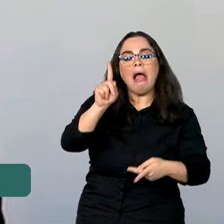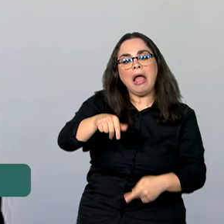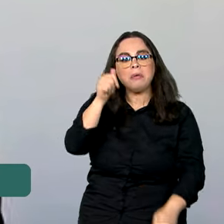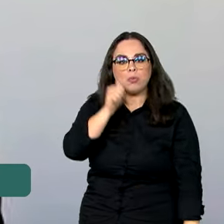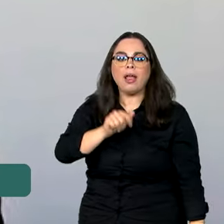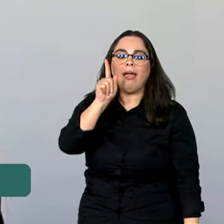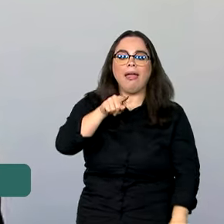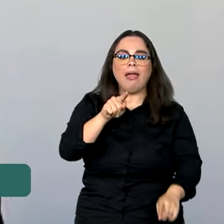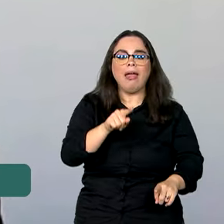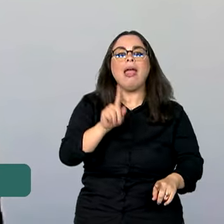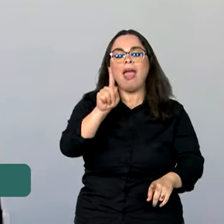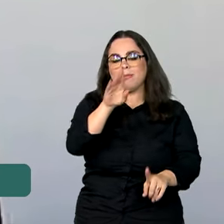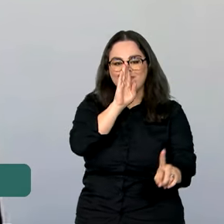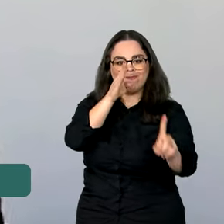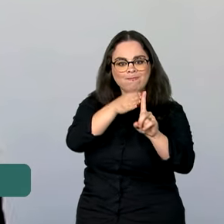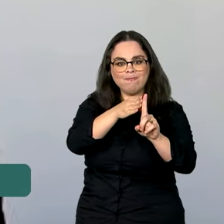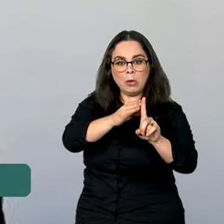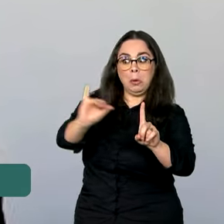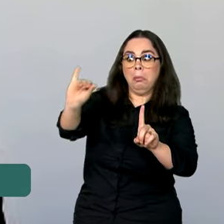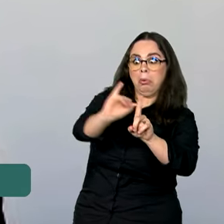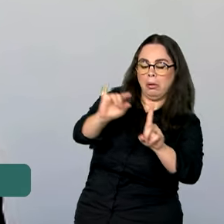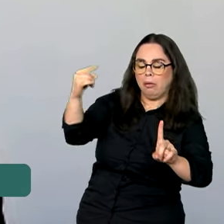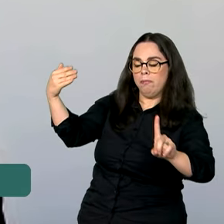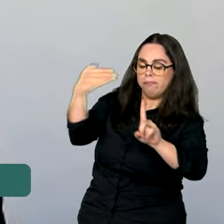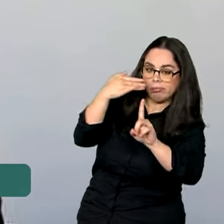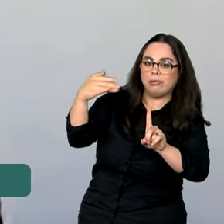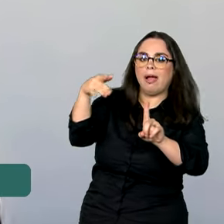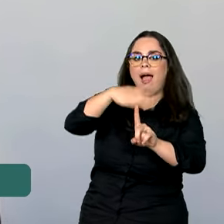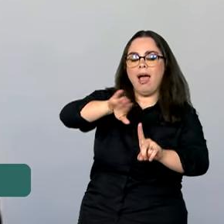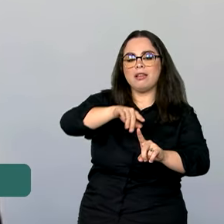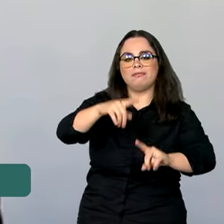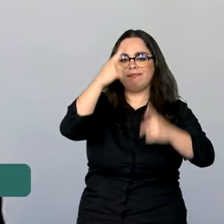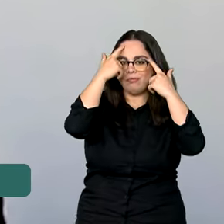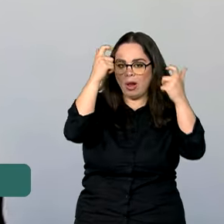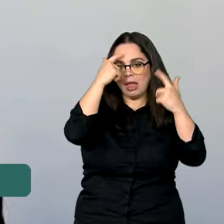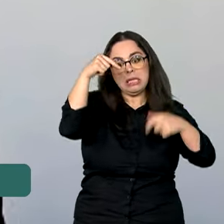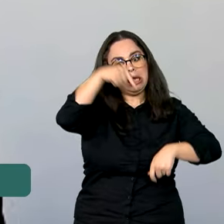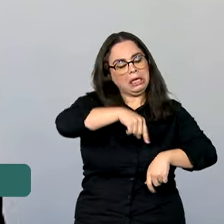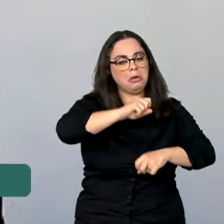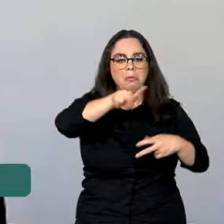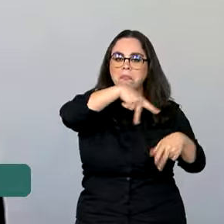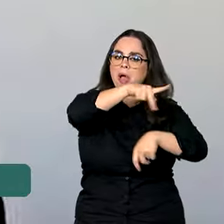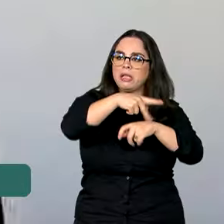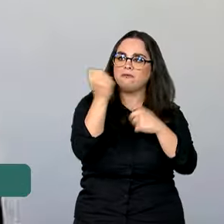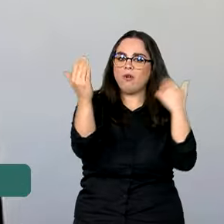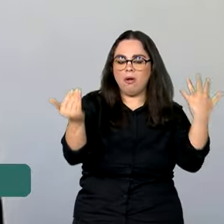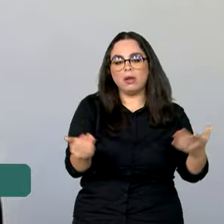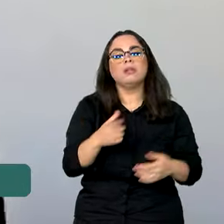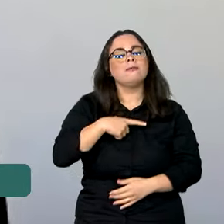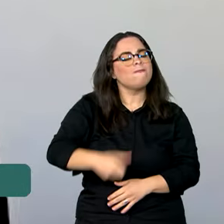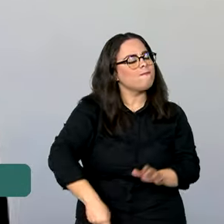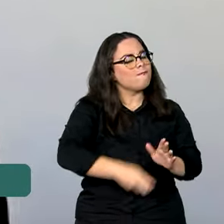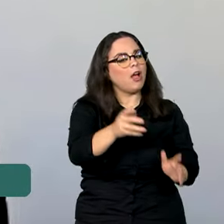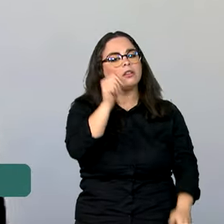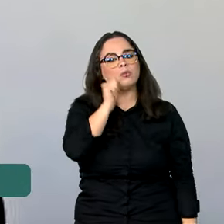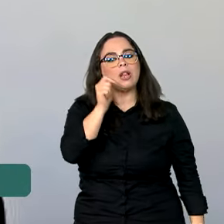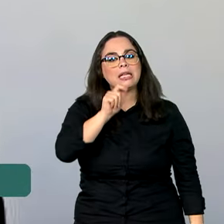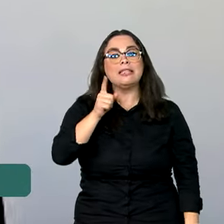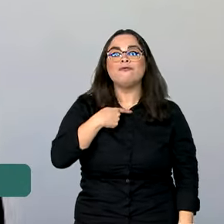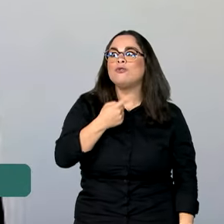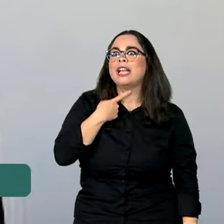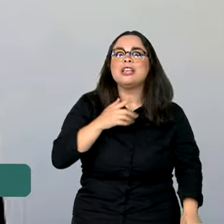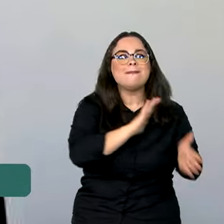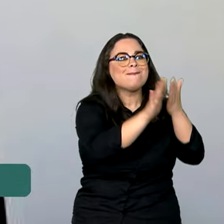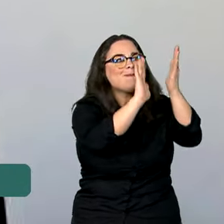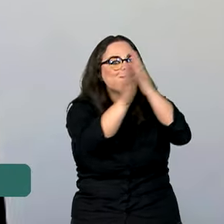são principais alvos desse tipo de violência, seja aqui ou seja fora do país. Tem muita mulher aí com muita vontade